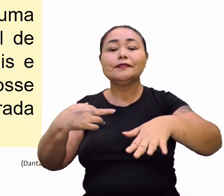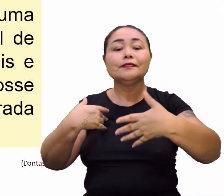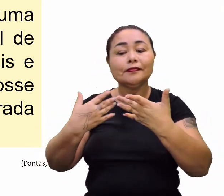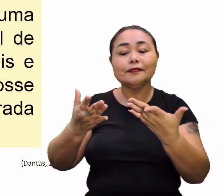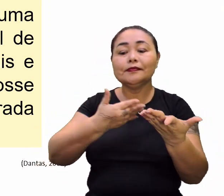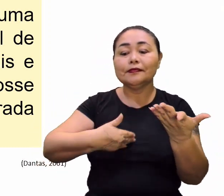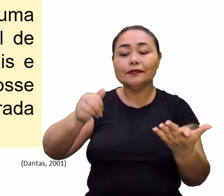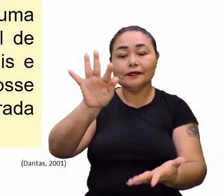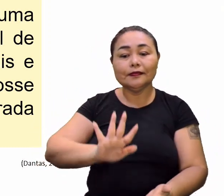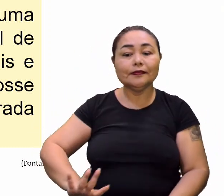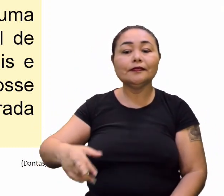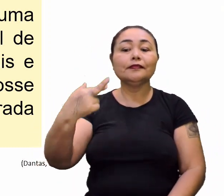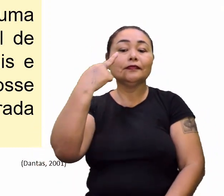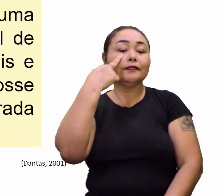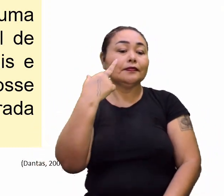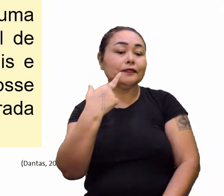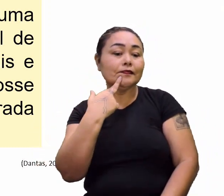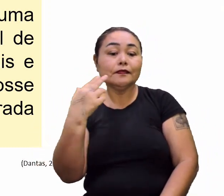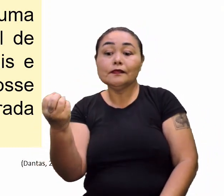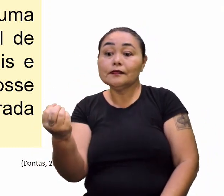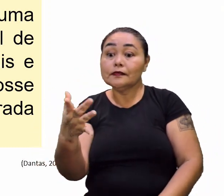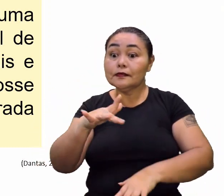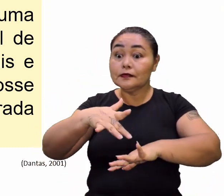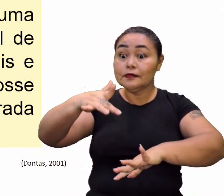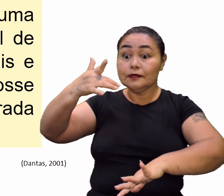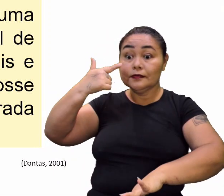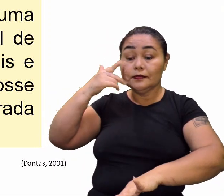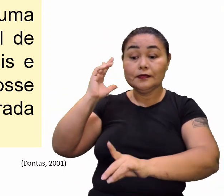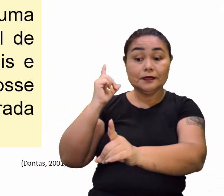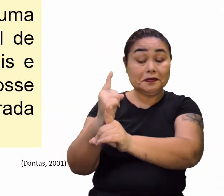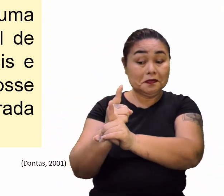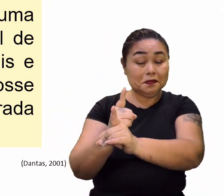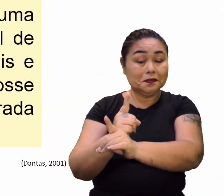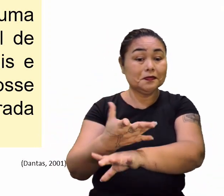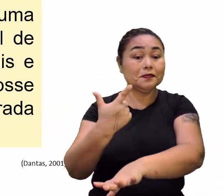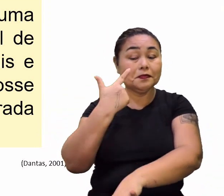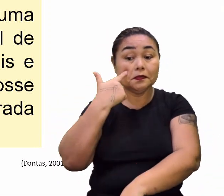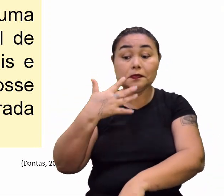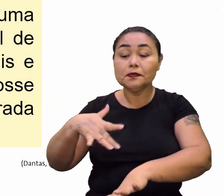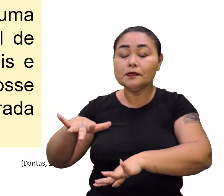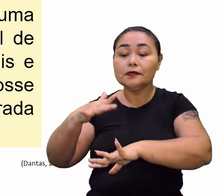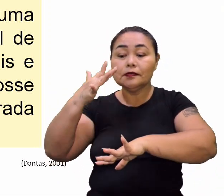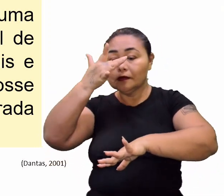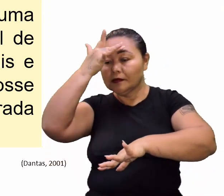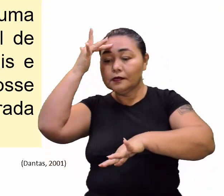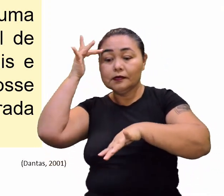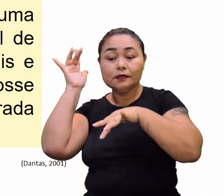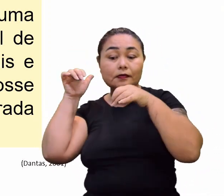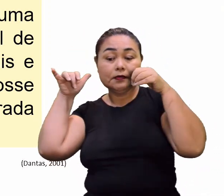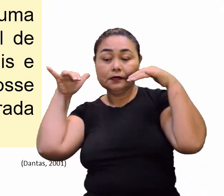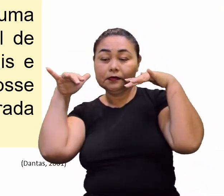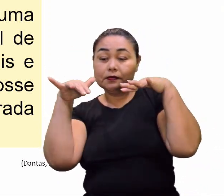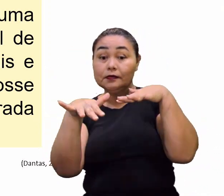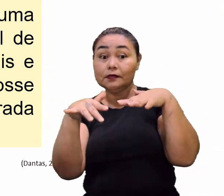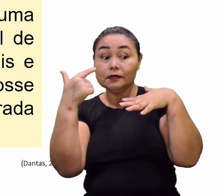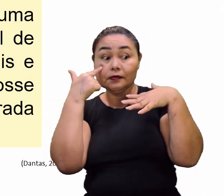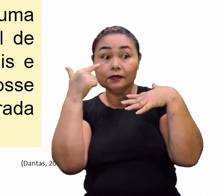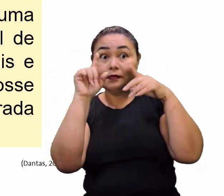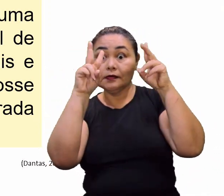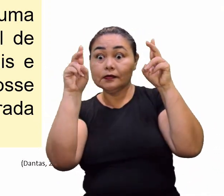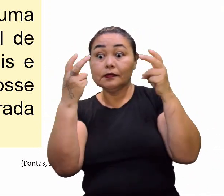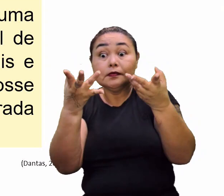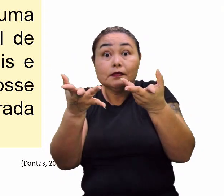governo federal, Rondônia, o novo Eldorado, né? Tipo assim, para chamar a atenção como algo que